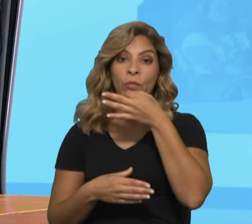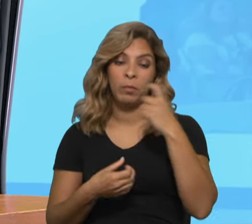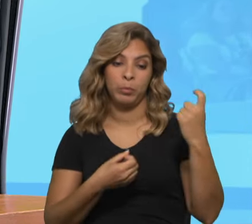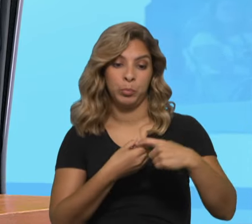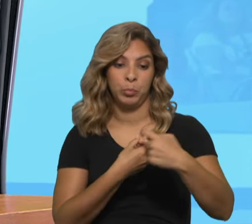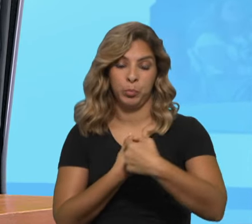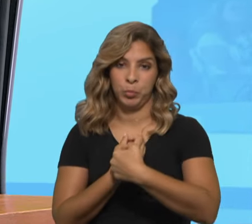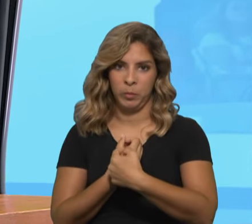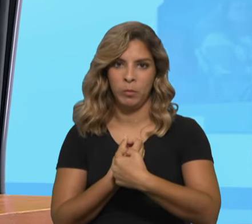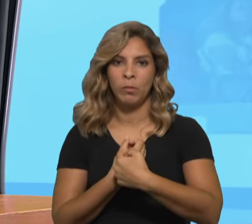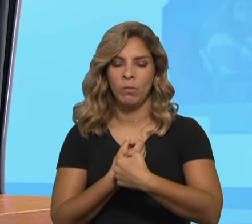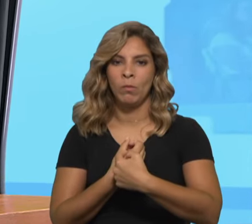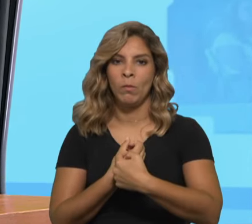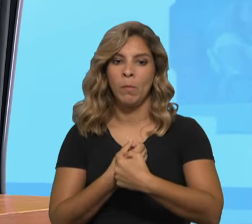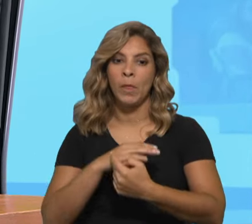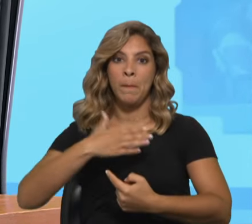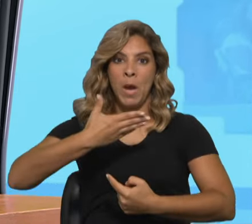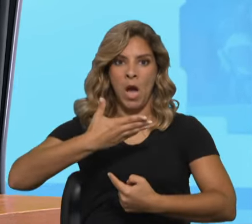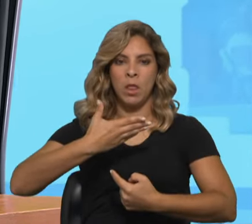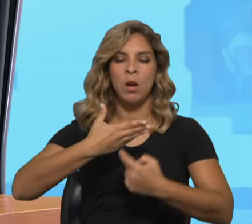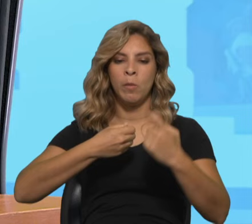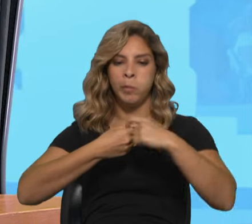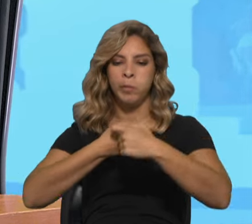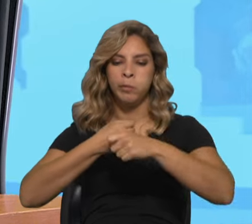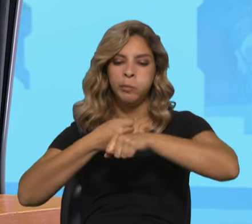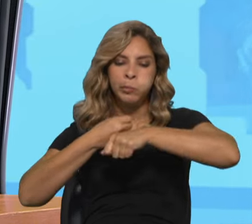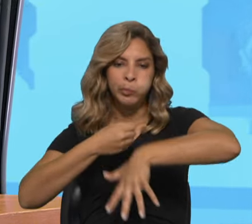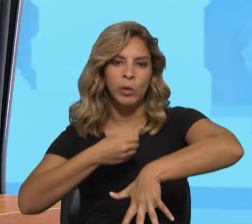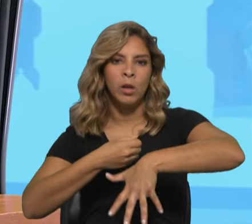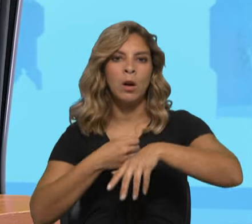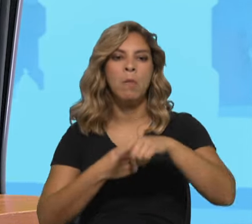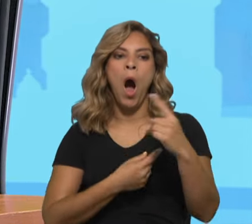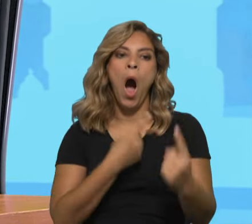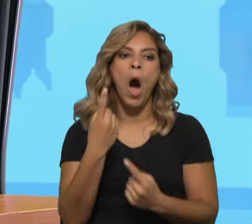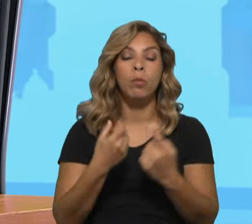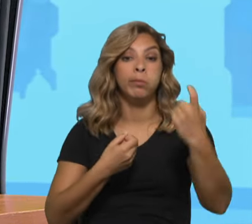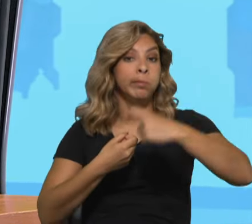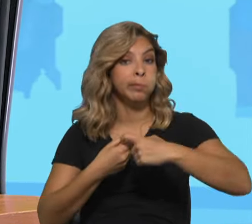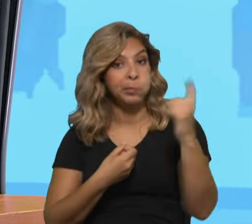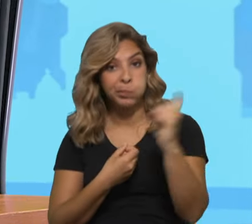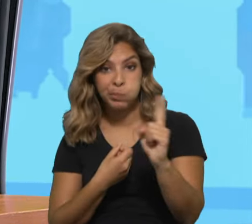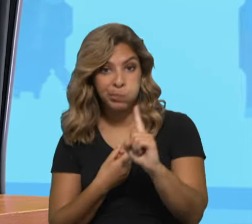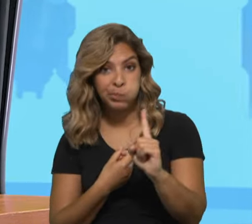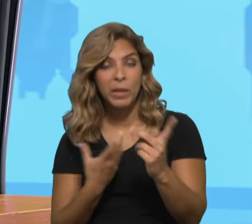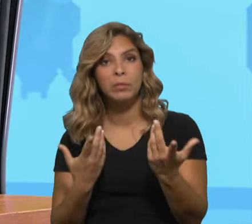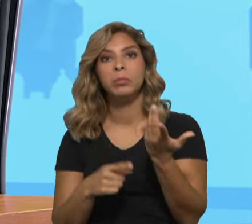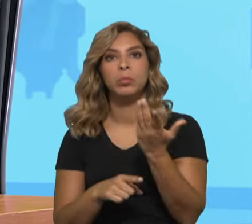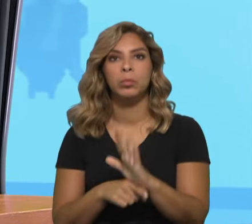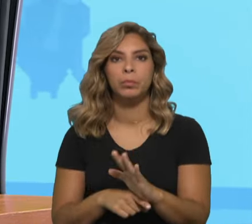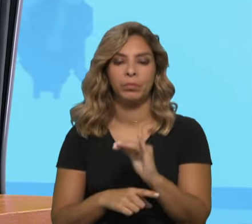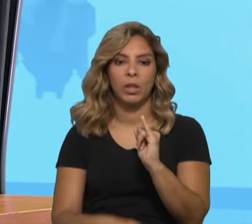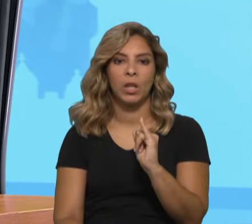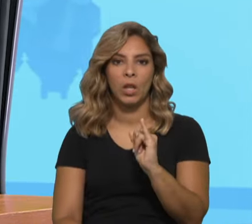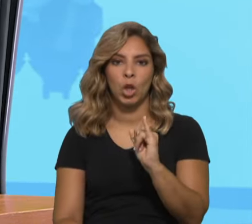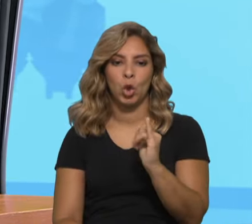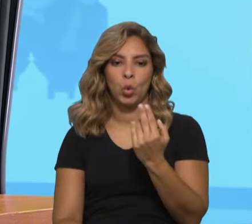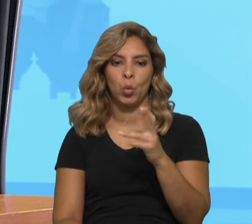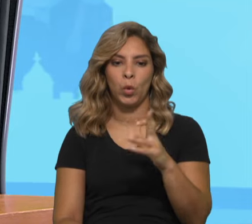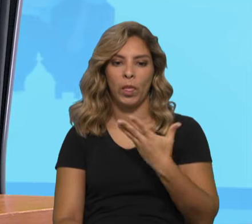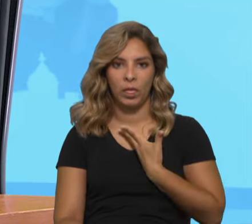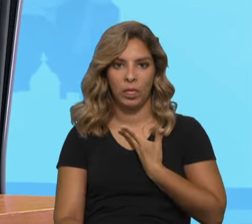aí. Mas existem outras correntes evangélicas que não se integram aí, tal como a IURD, por exemplo, ou